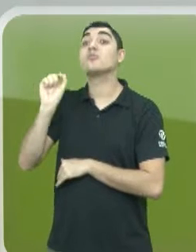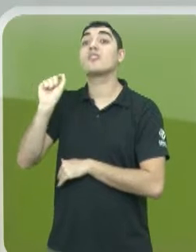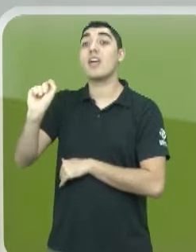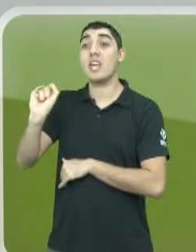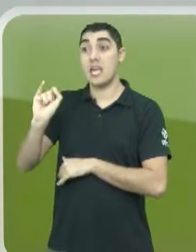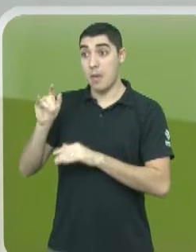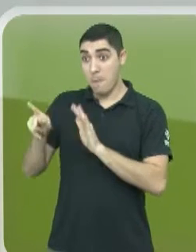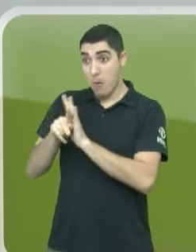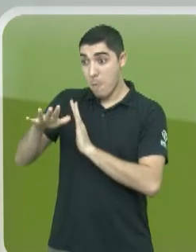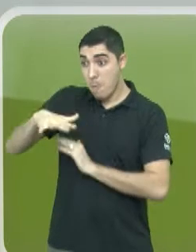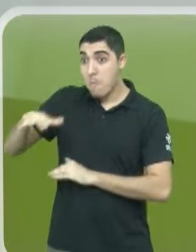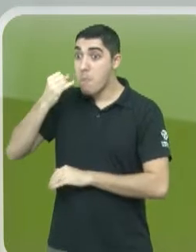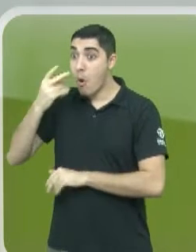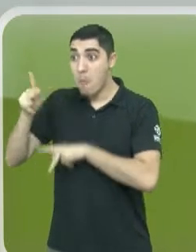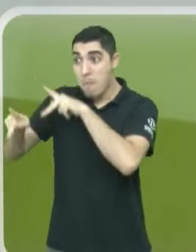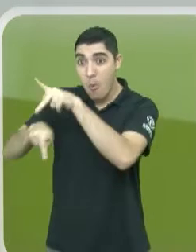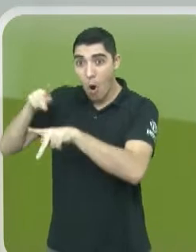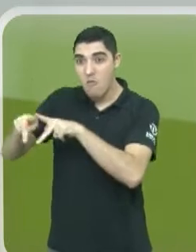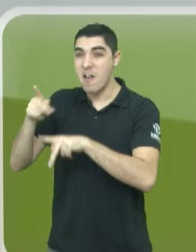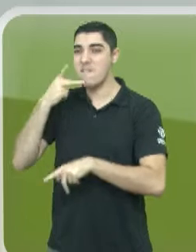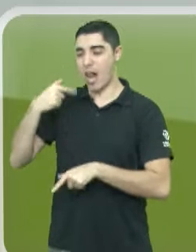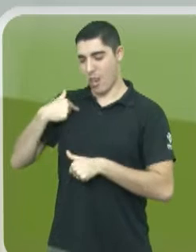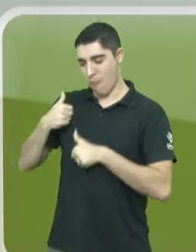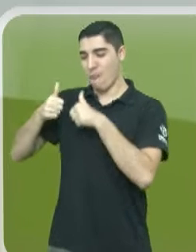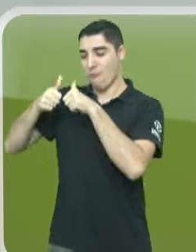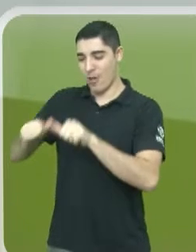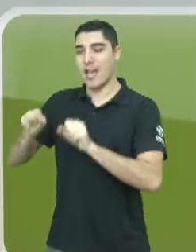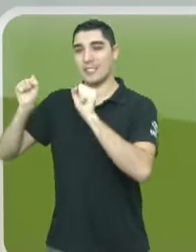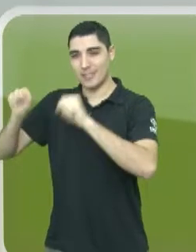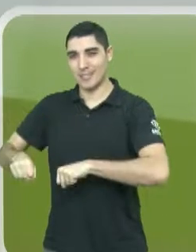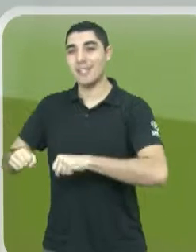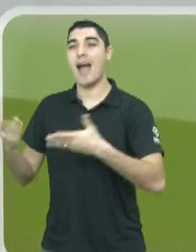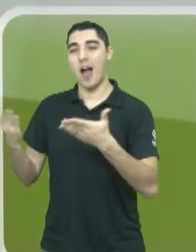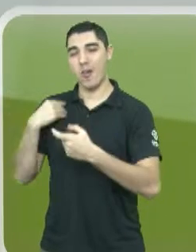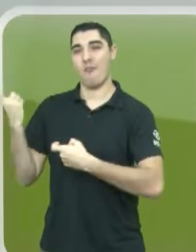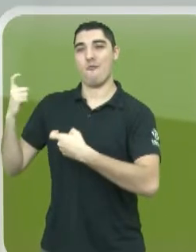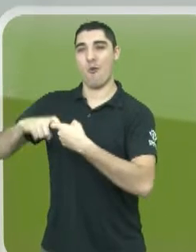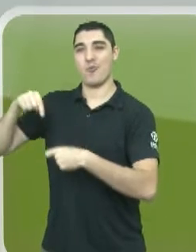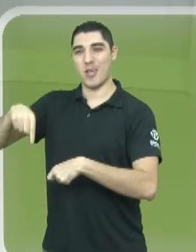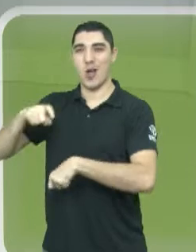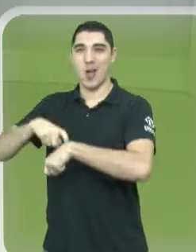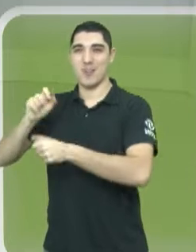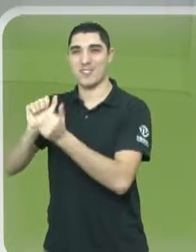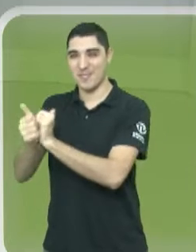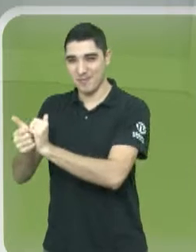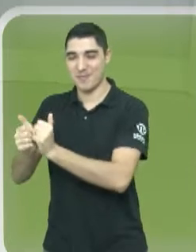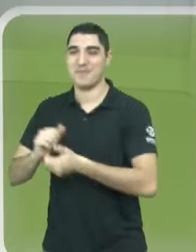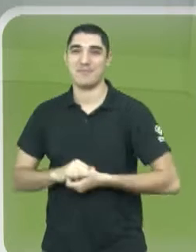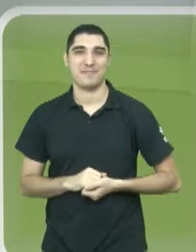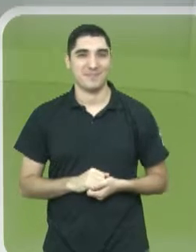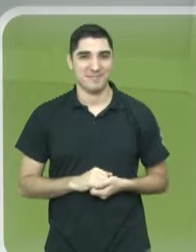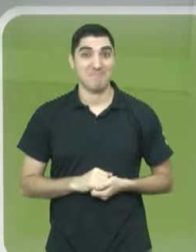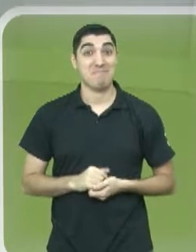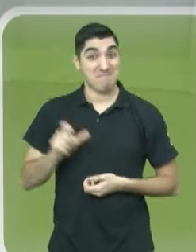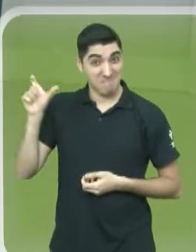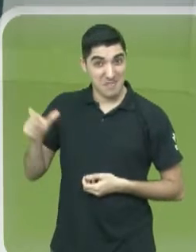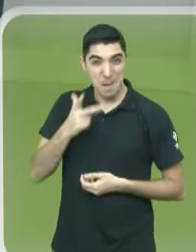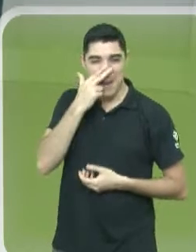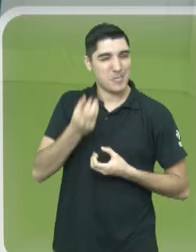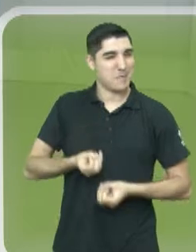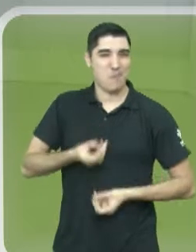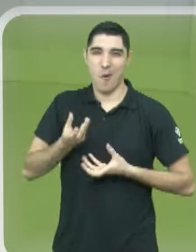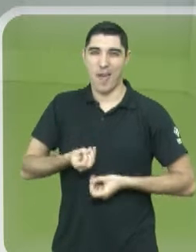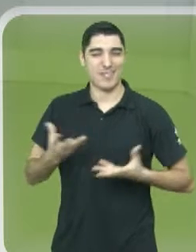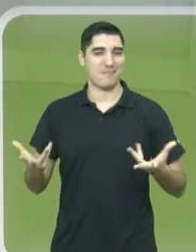do povo, da nação, diga que eu fico, Vieira. Estou aqui de volta por Hora do Esporte. É um poeta esse Paulo, que